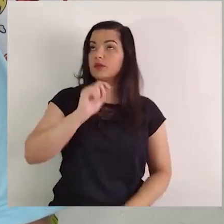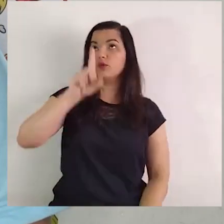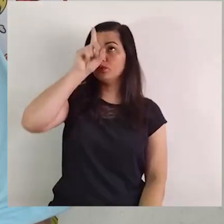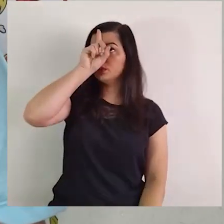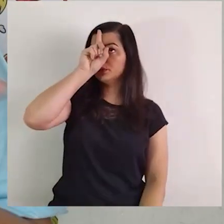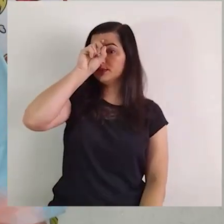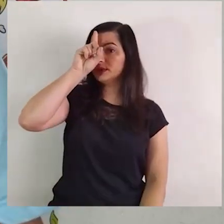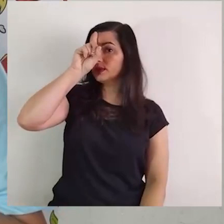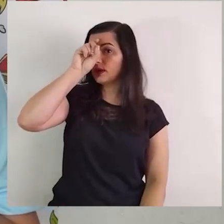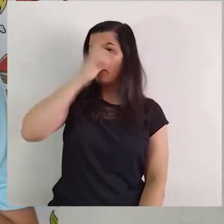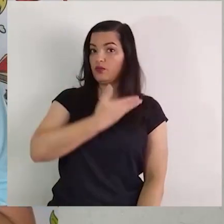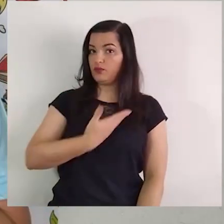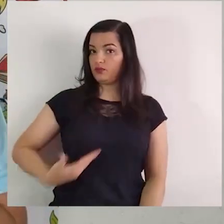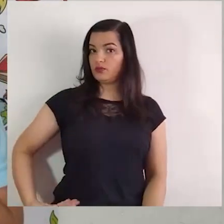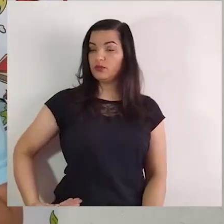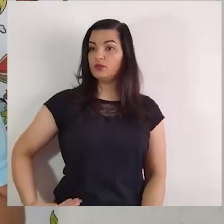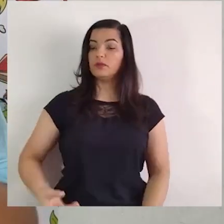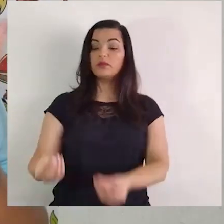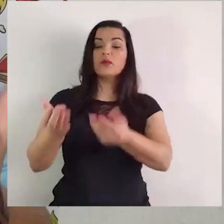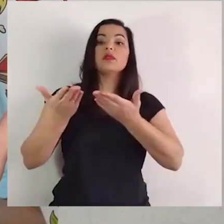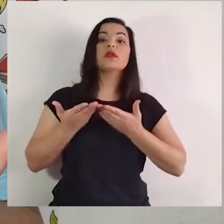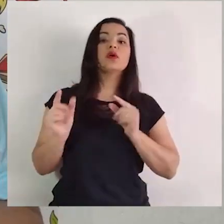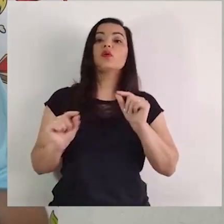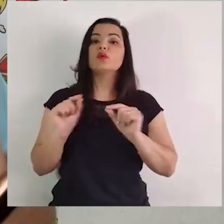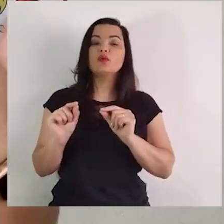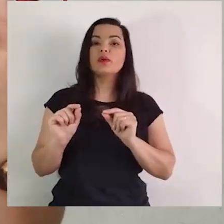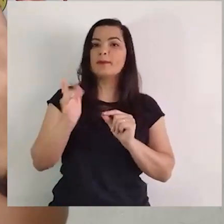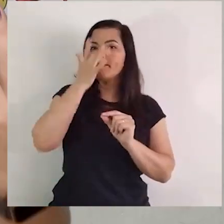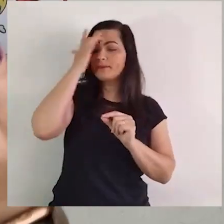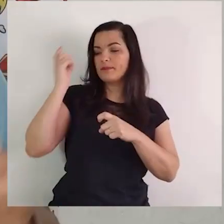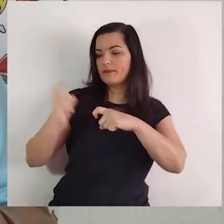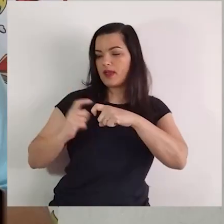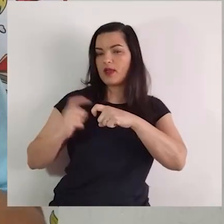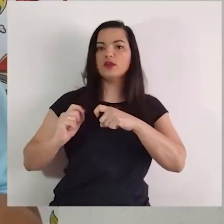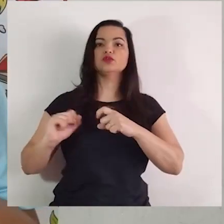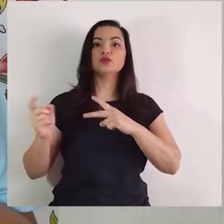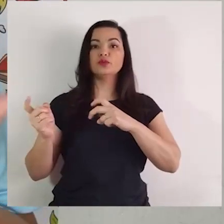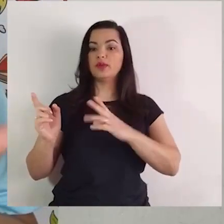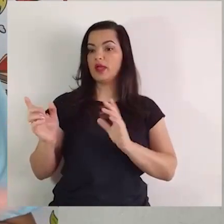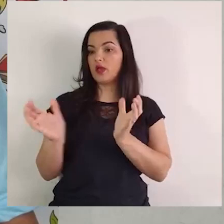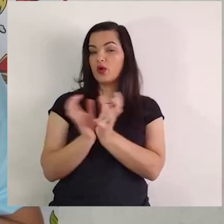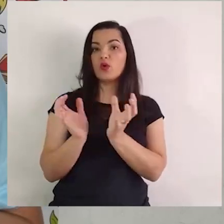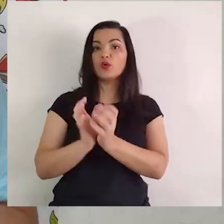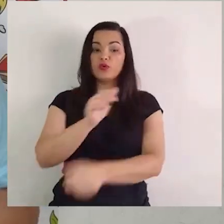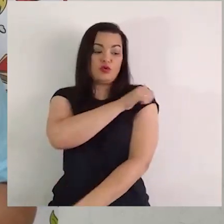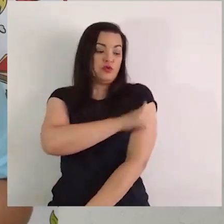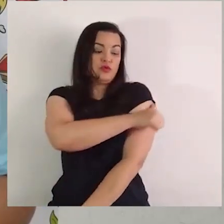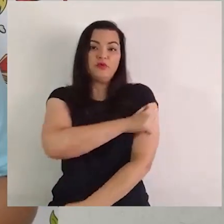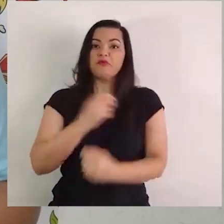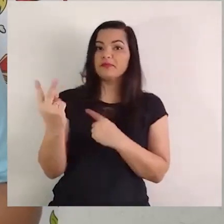por exemplo, ele coloca à nossa disposição os médicos, os enfermeiros, equipe de